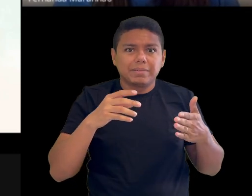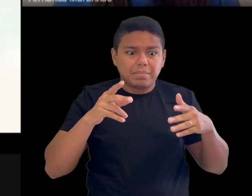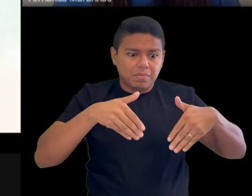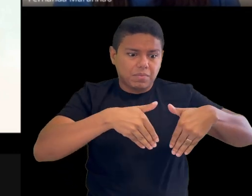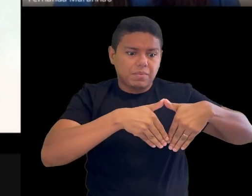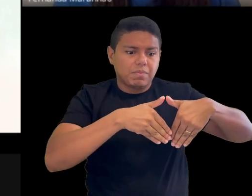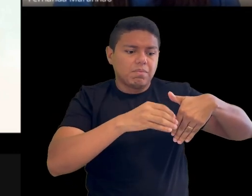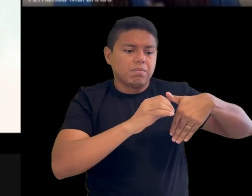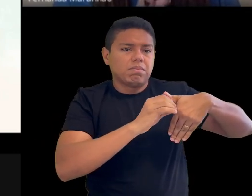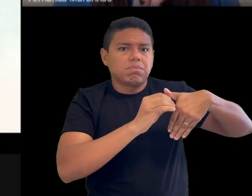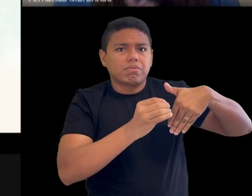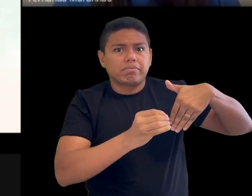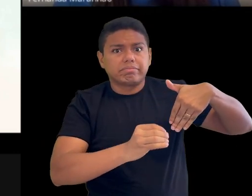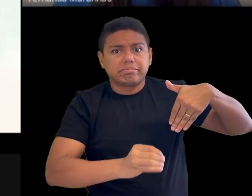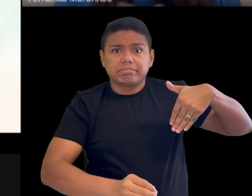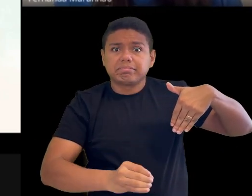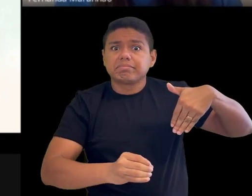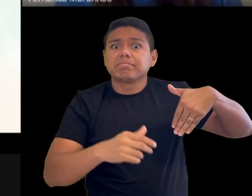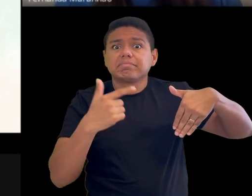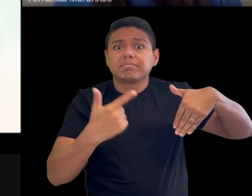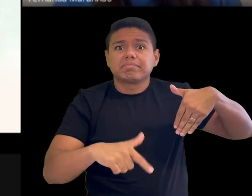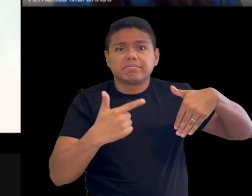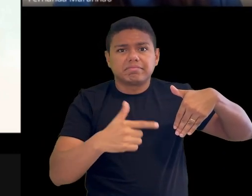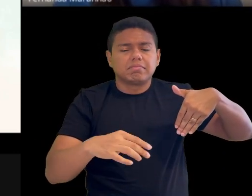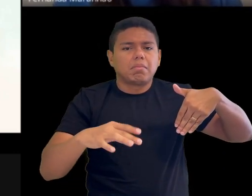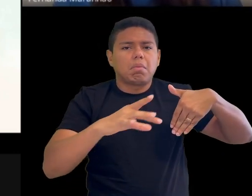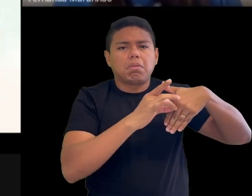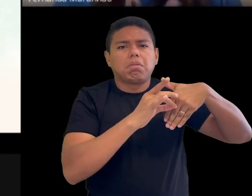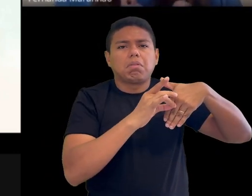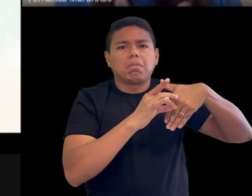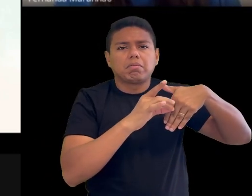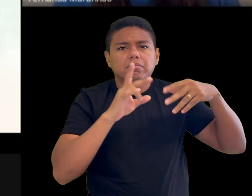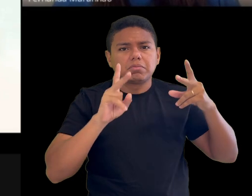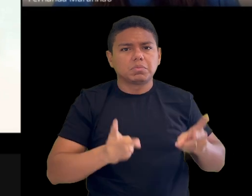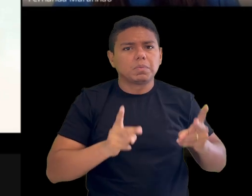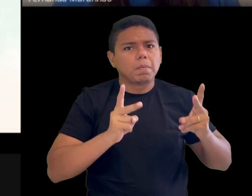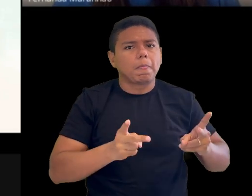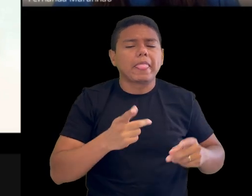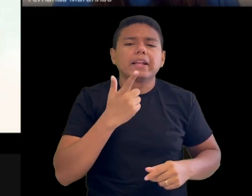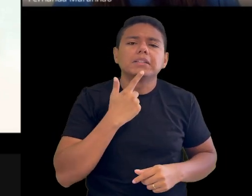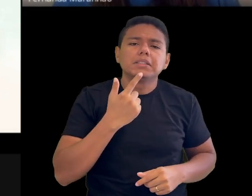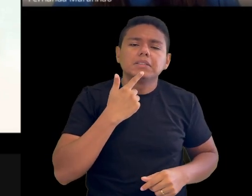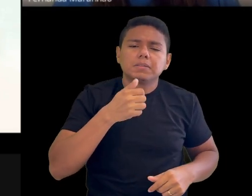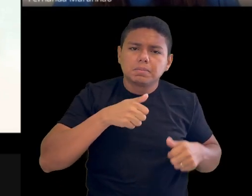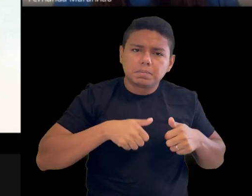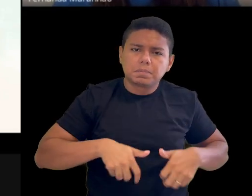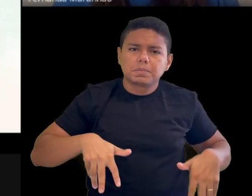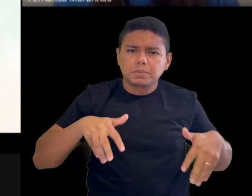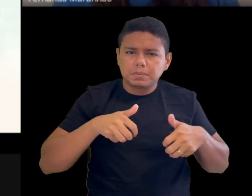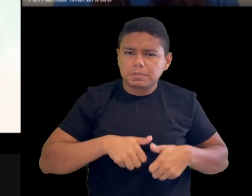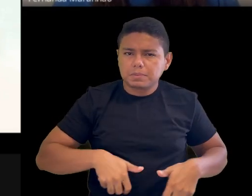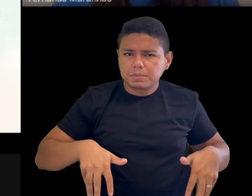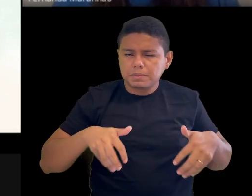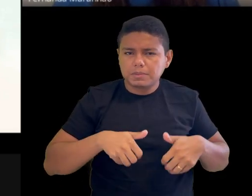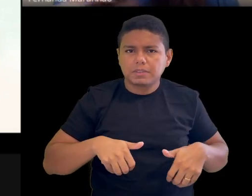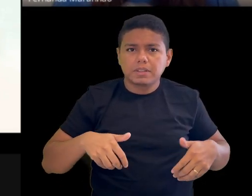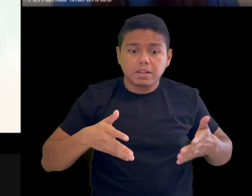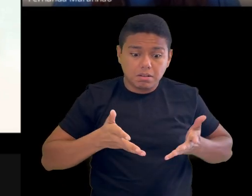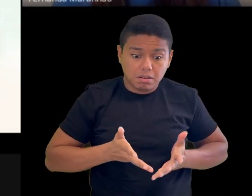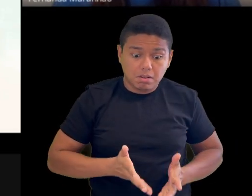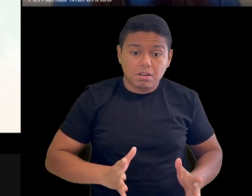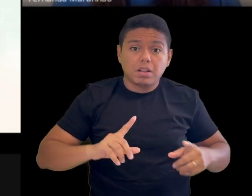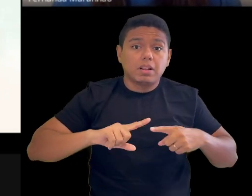sua dequitação. Então, é um quadro de sangramento e de hemorragia pós-parto após o nascimento, porque ela